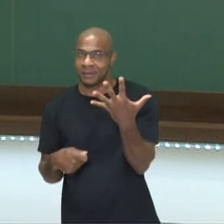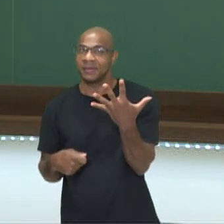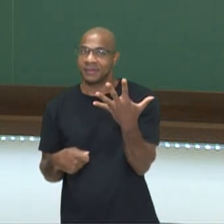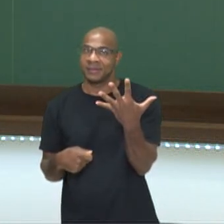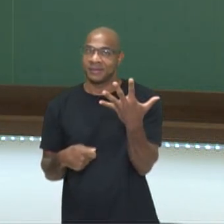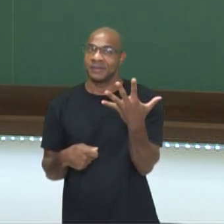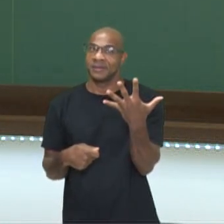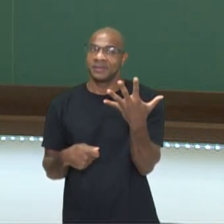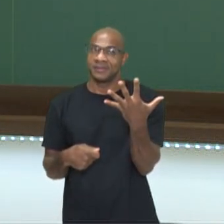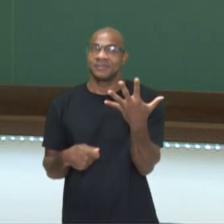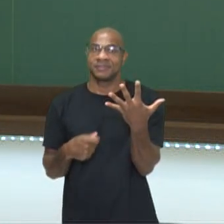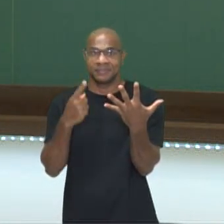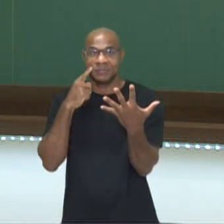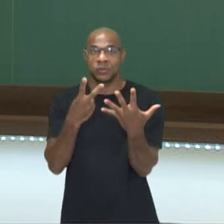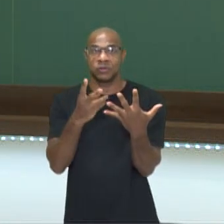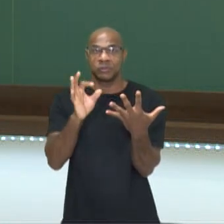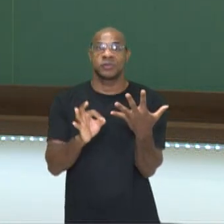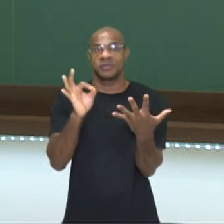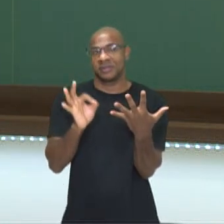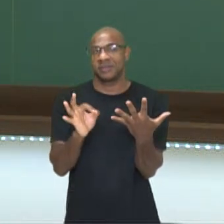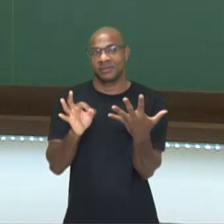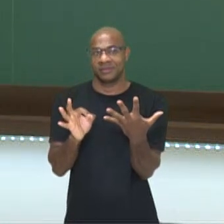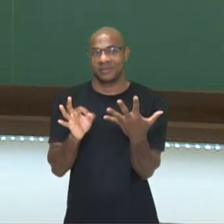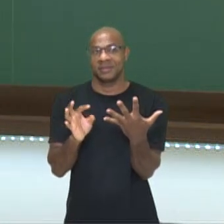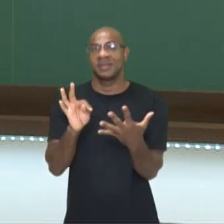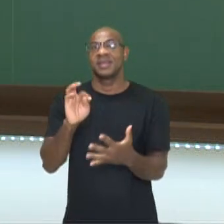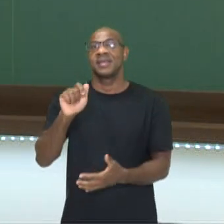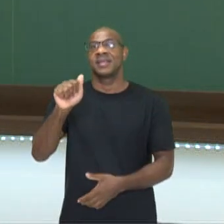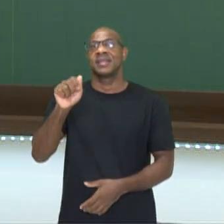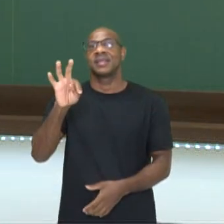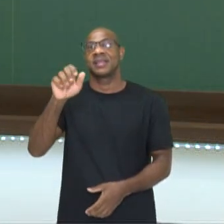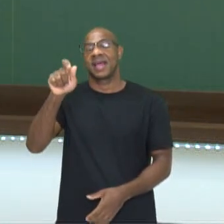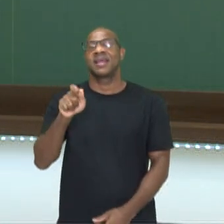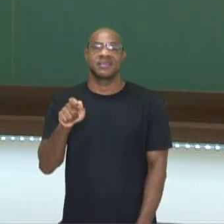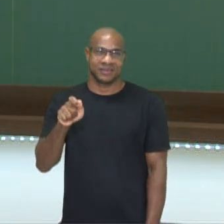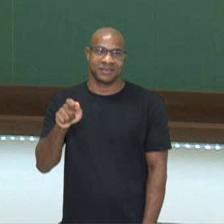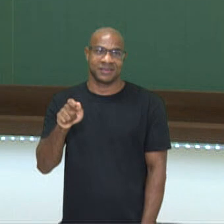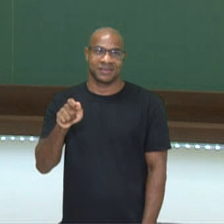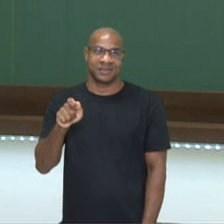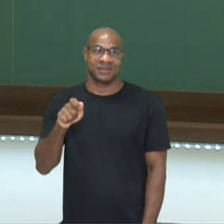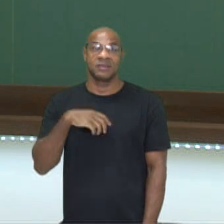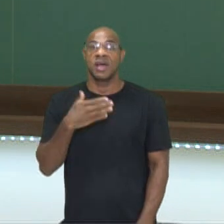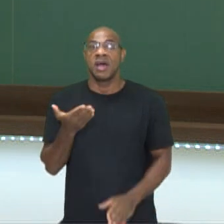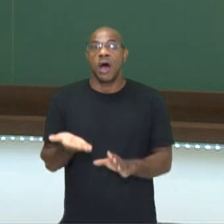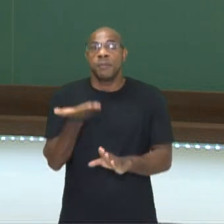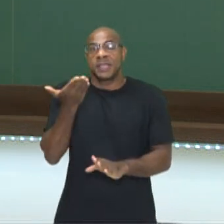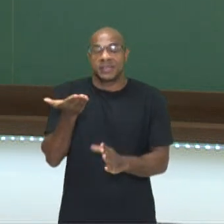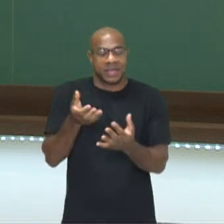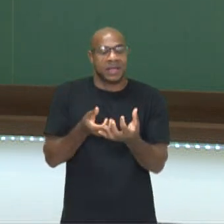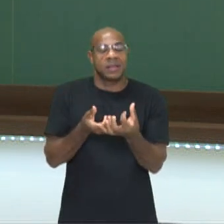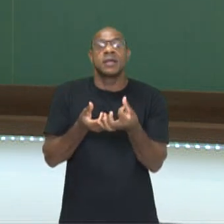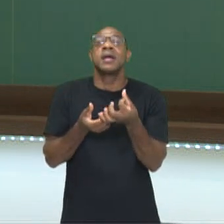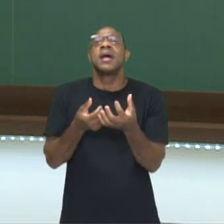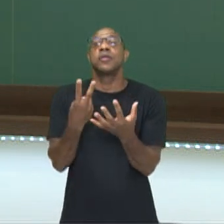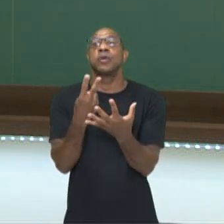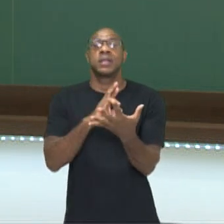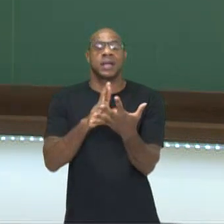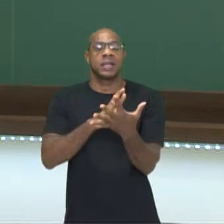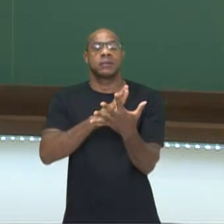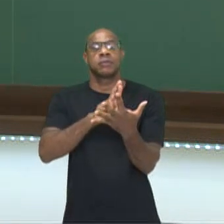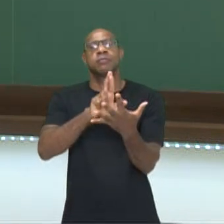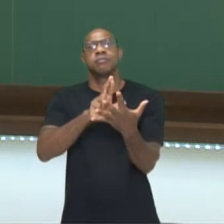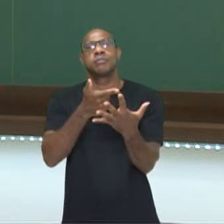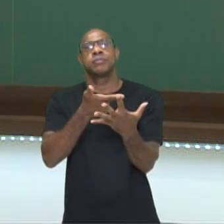simples. Então, todo mês, eu ia ter que aumentar R$2 no meu valor. Ao final de 6 meses, eu ia aumentar quantos